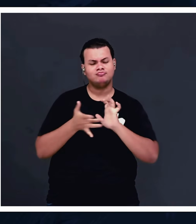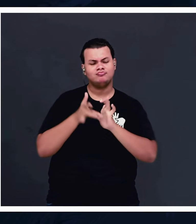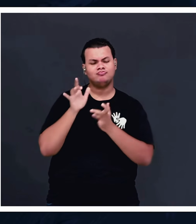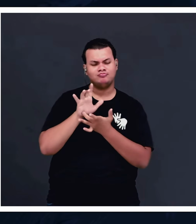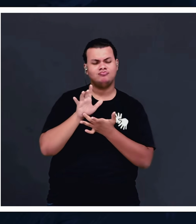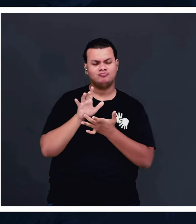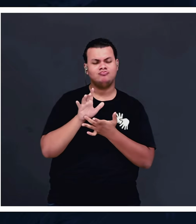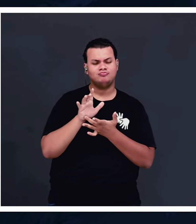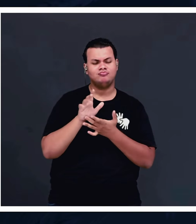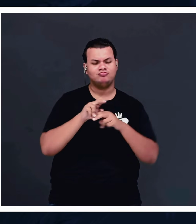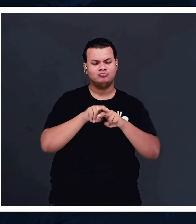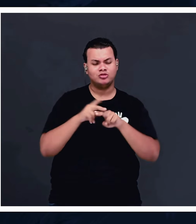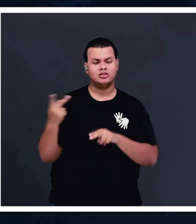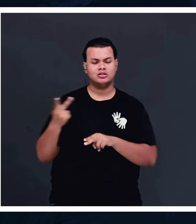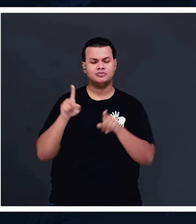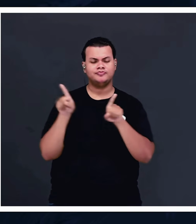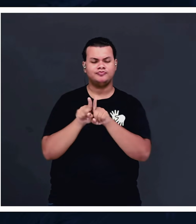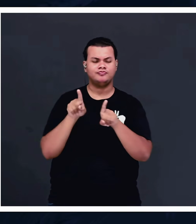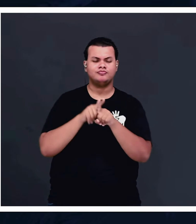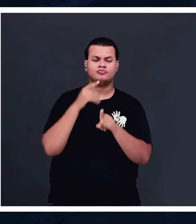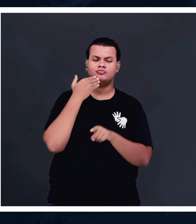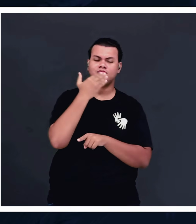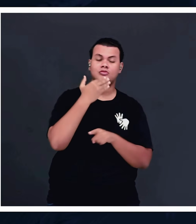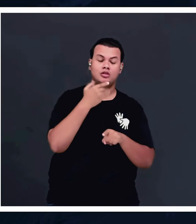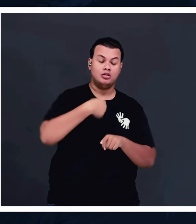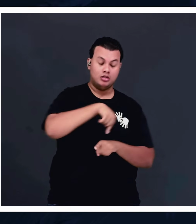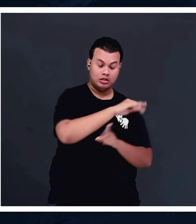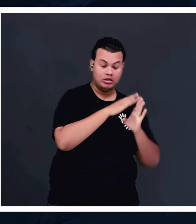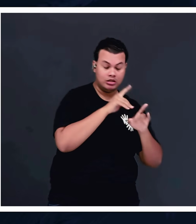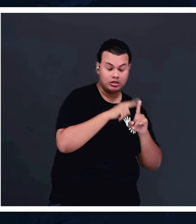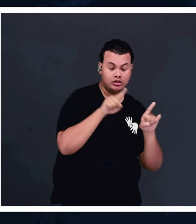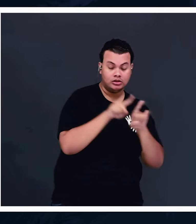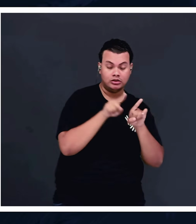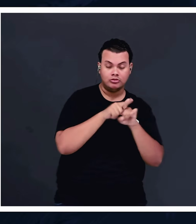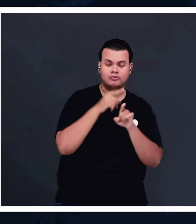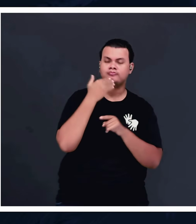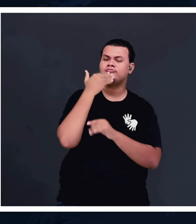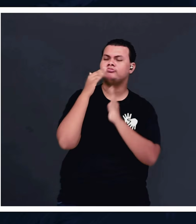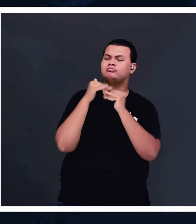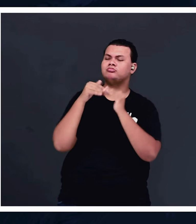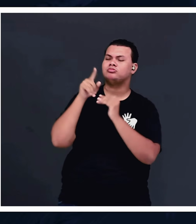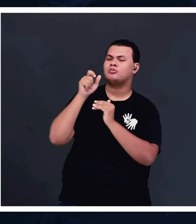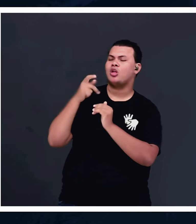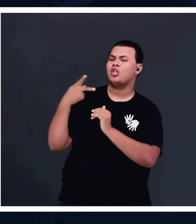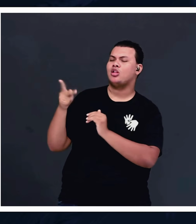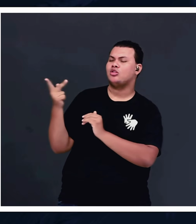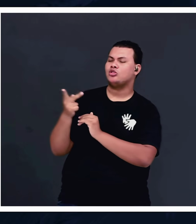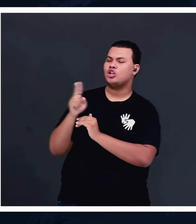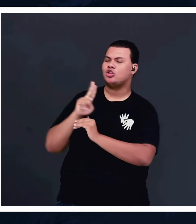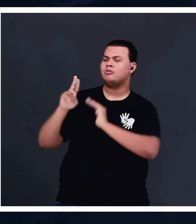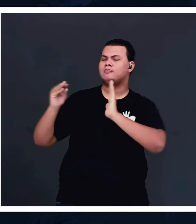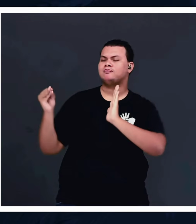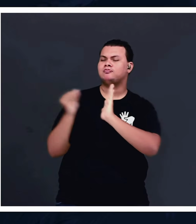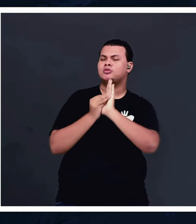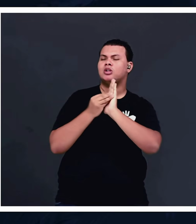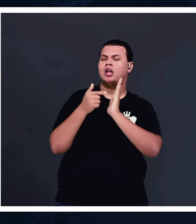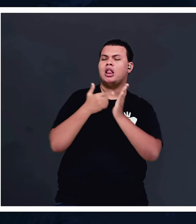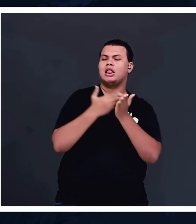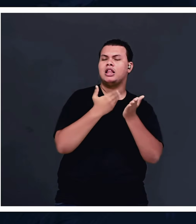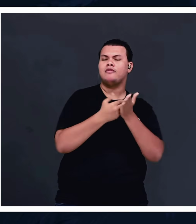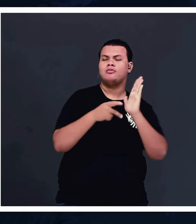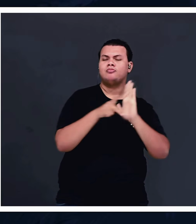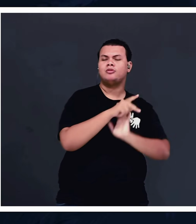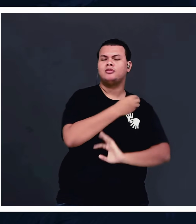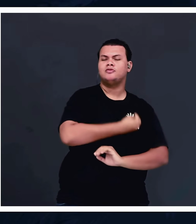Senhor e Salvador. Assim como eles pediram, meu Pai, nós como igreja pedimos que o Senhor escreva os nomes deles no livro da